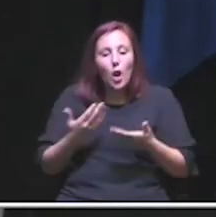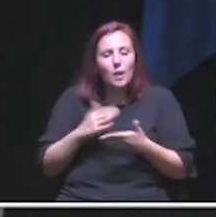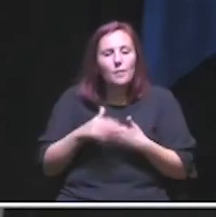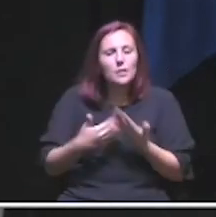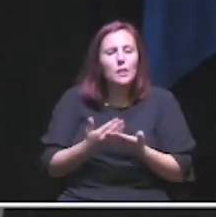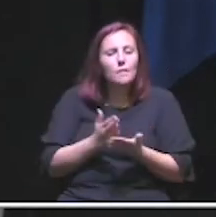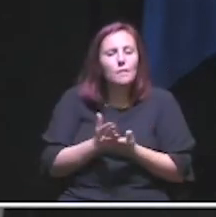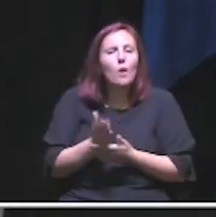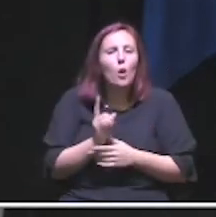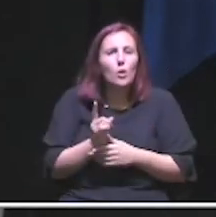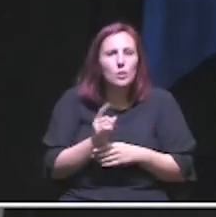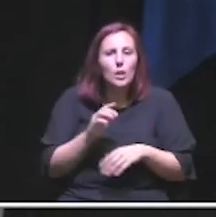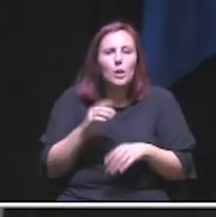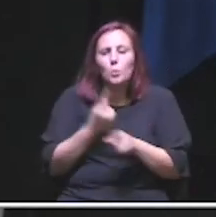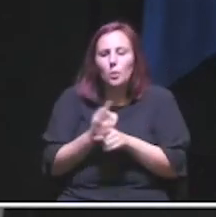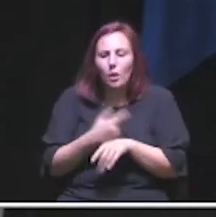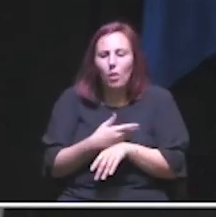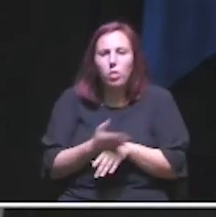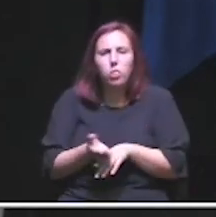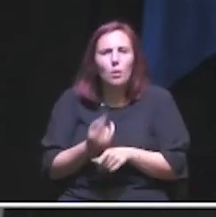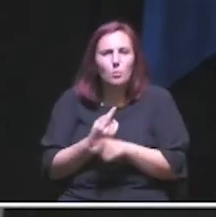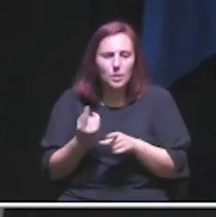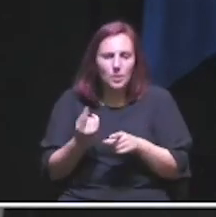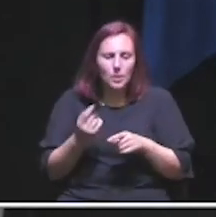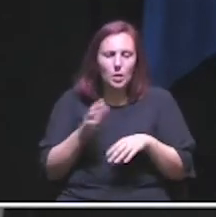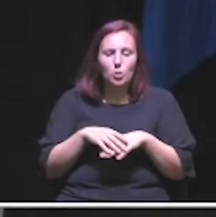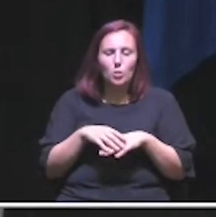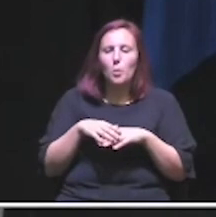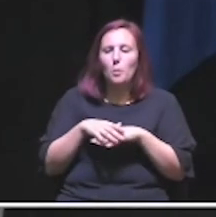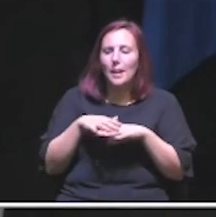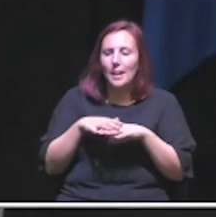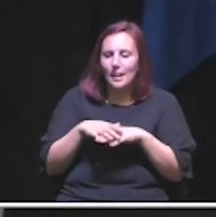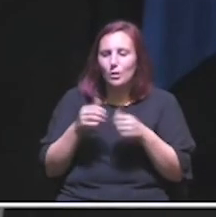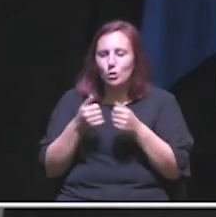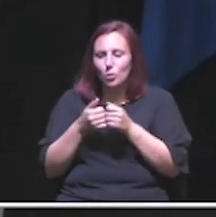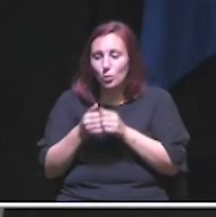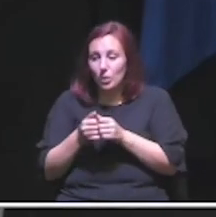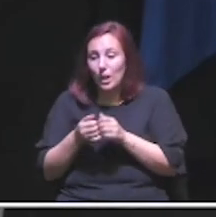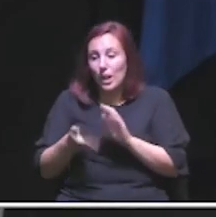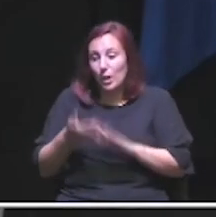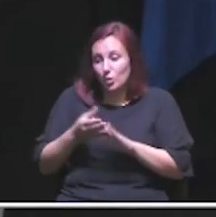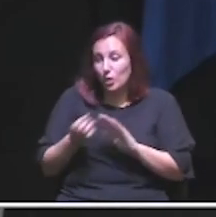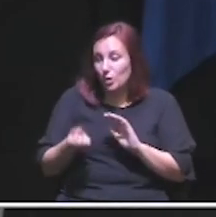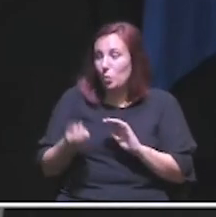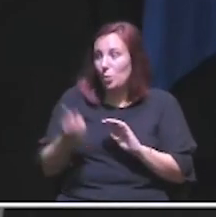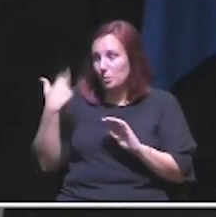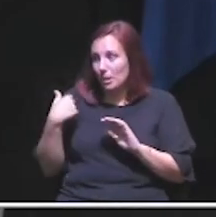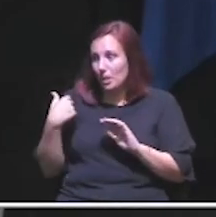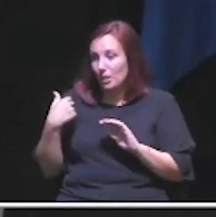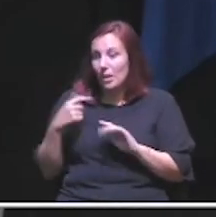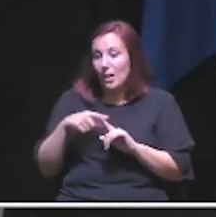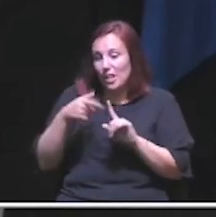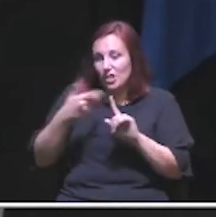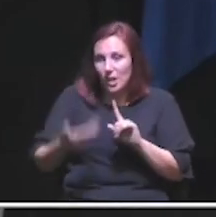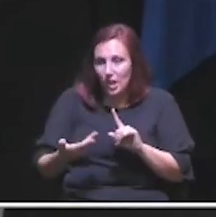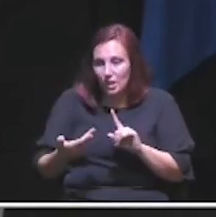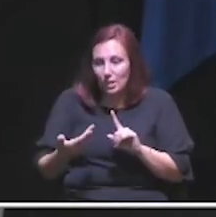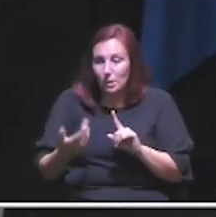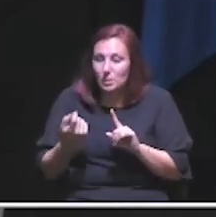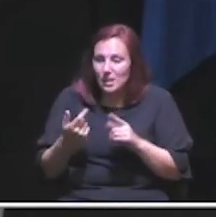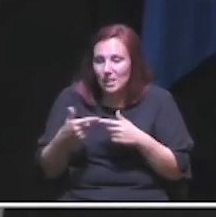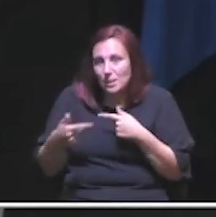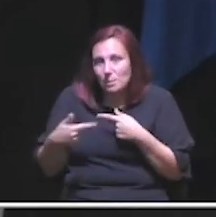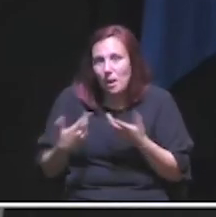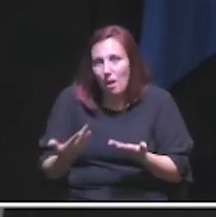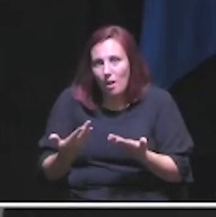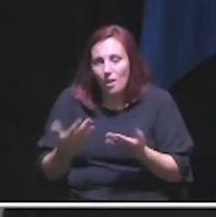e, sobretudo, a demora. Uma rede de refúgios climáticos já era urgente no verão passado. Agora é precisa nesta semana. A rede